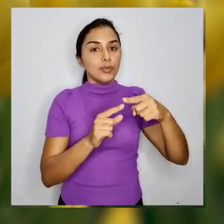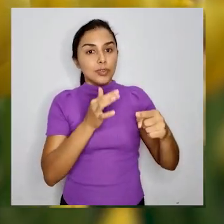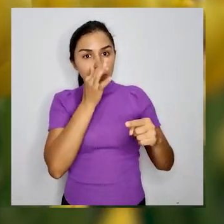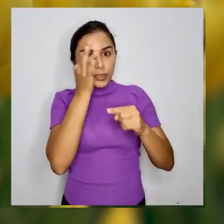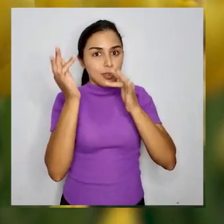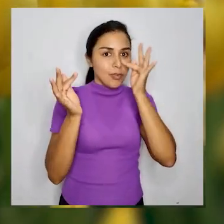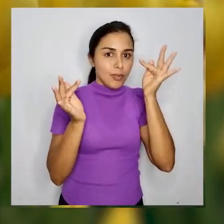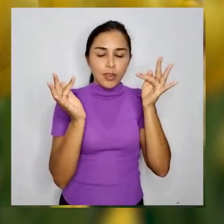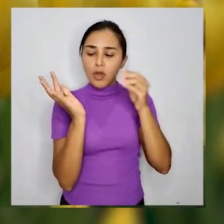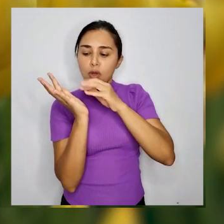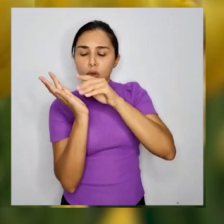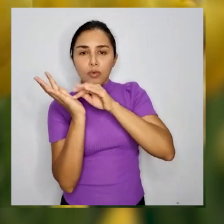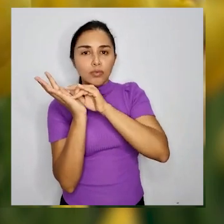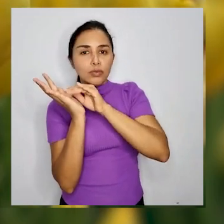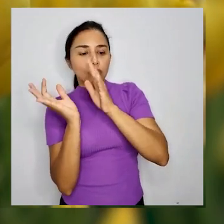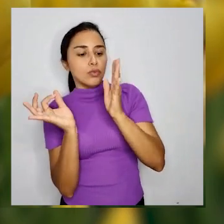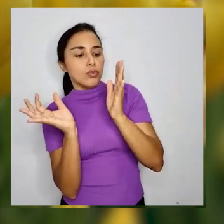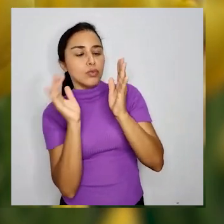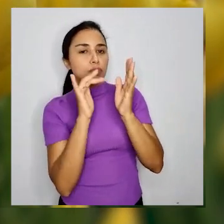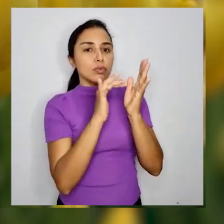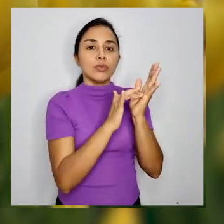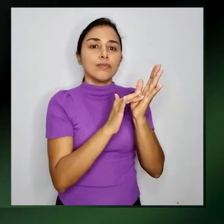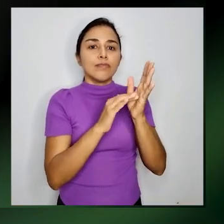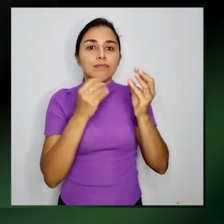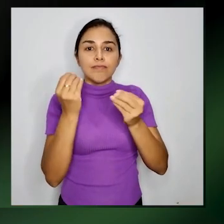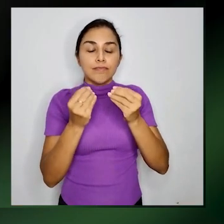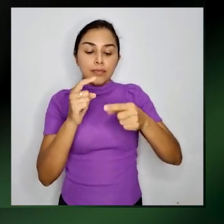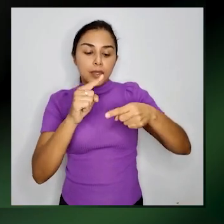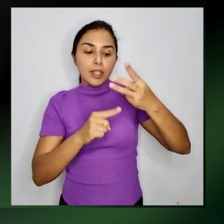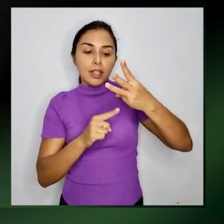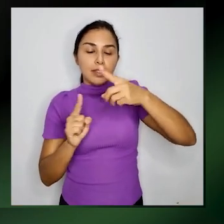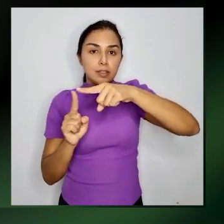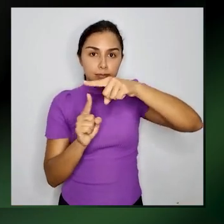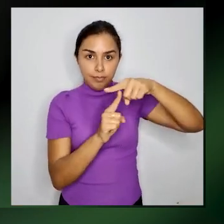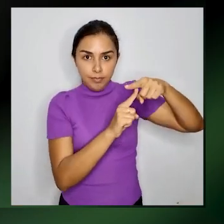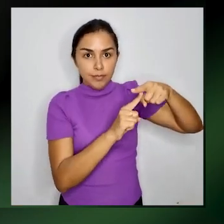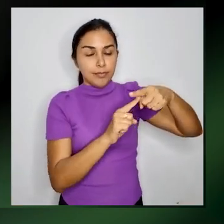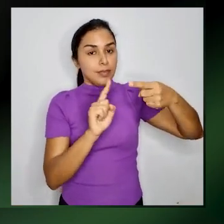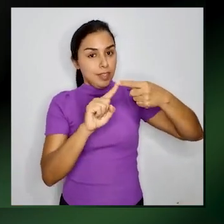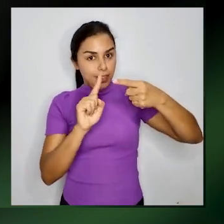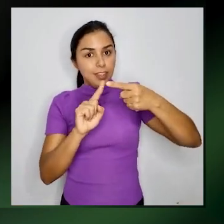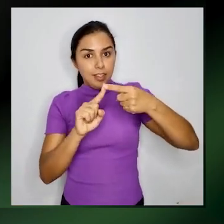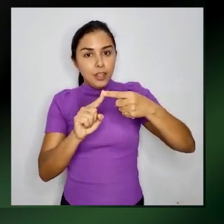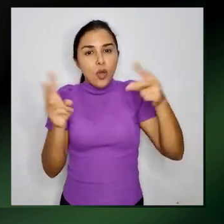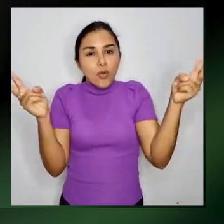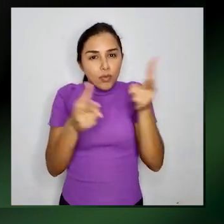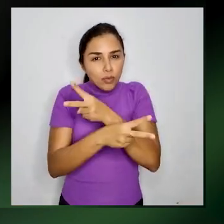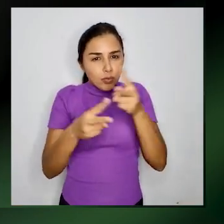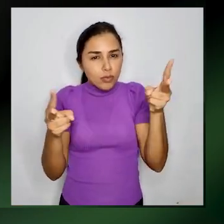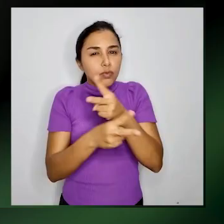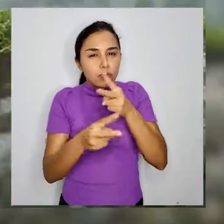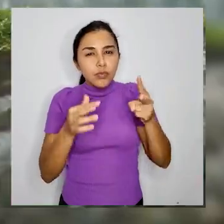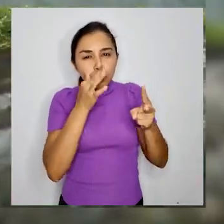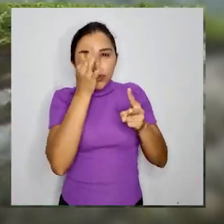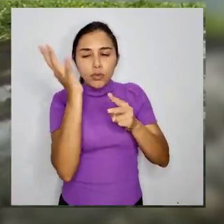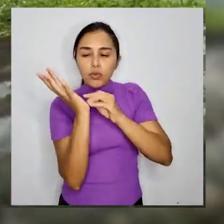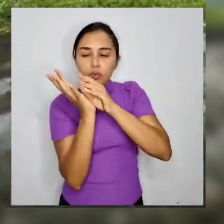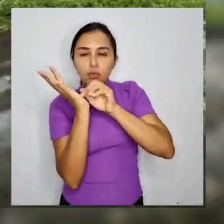classes de polinização se agrupam em 3 tipos: polinização anemofílica ou polinização pelo